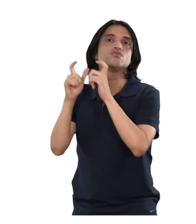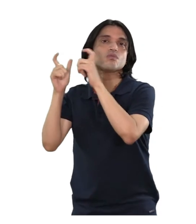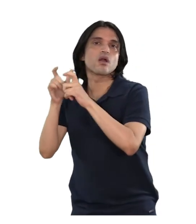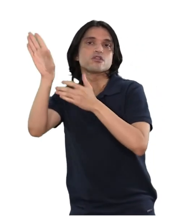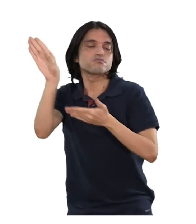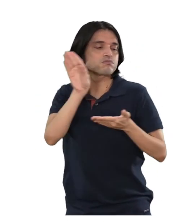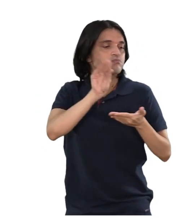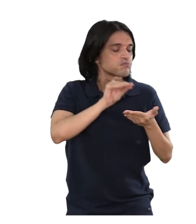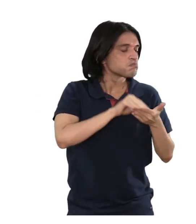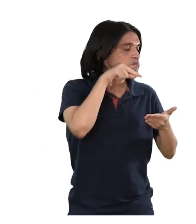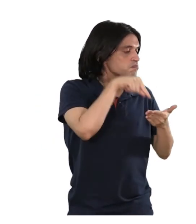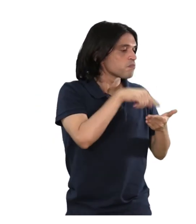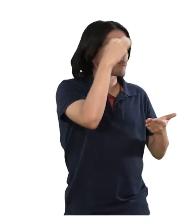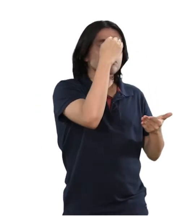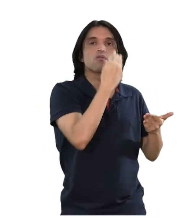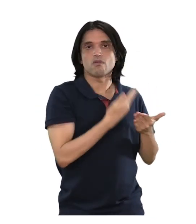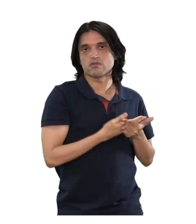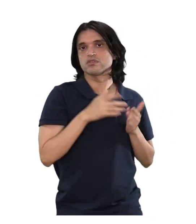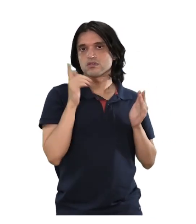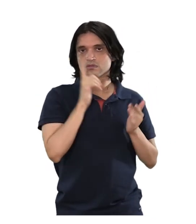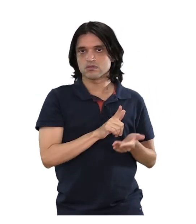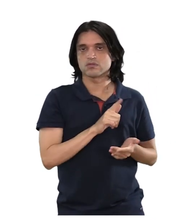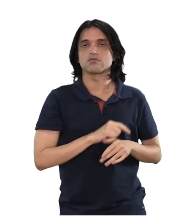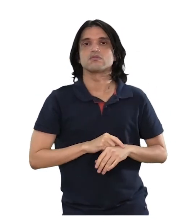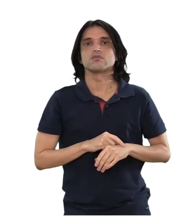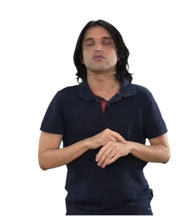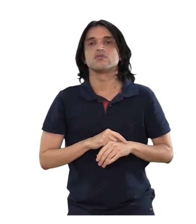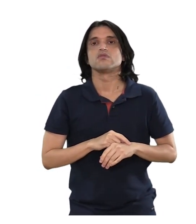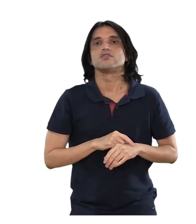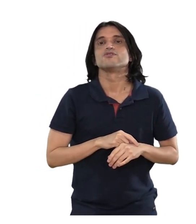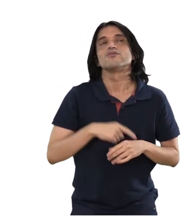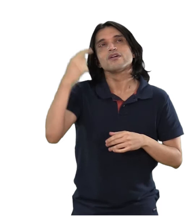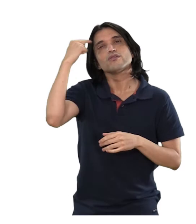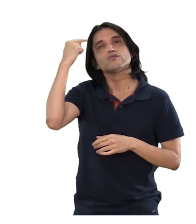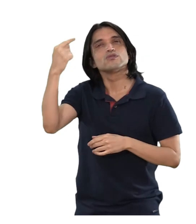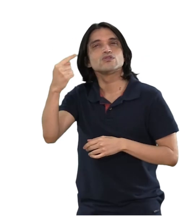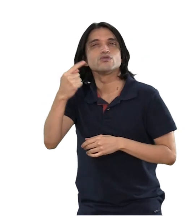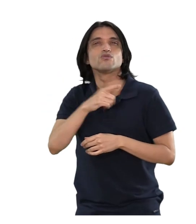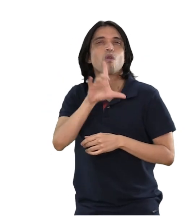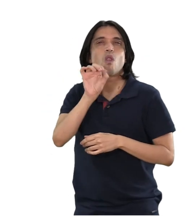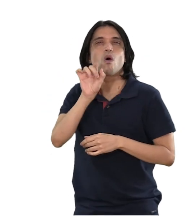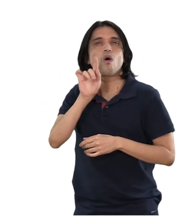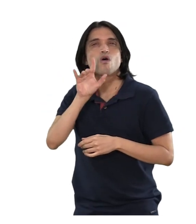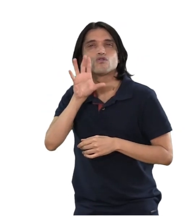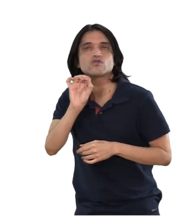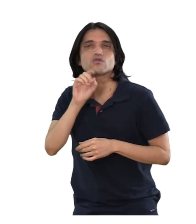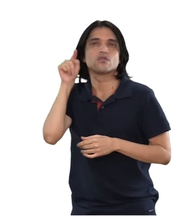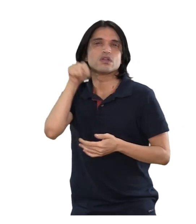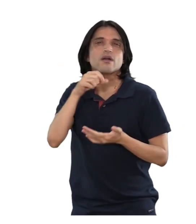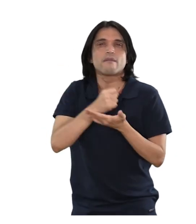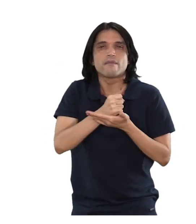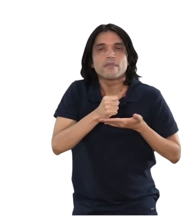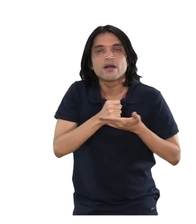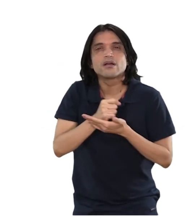A argumentação nessas bases se dá pela relação de causas e consequências.